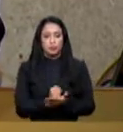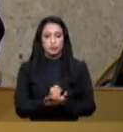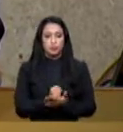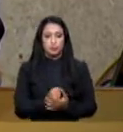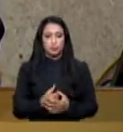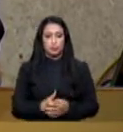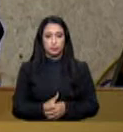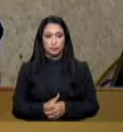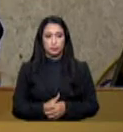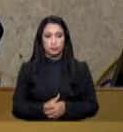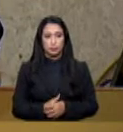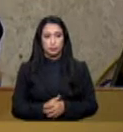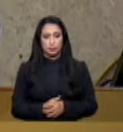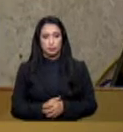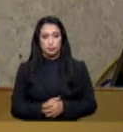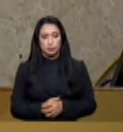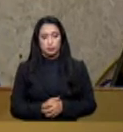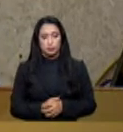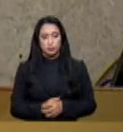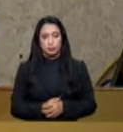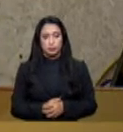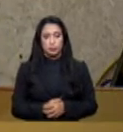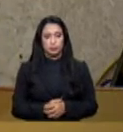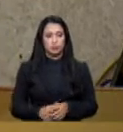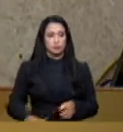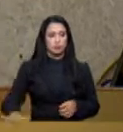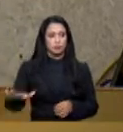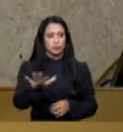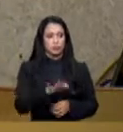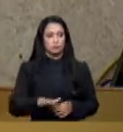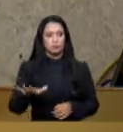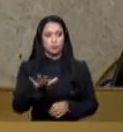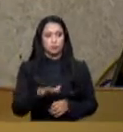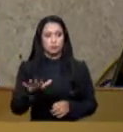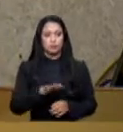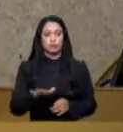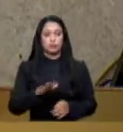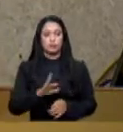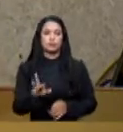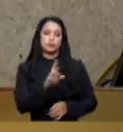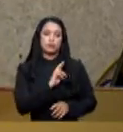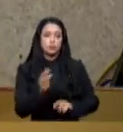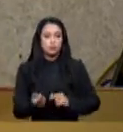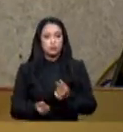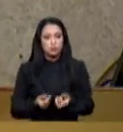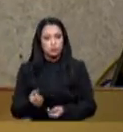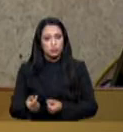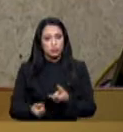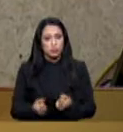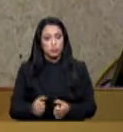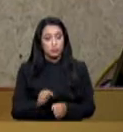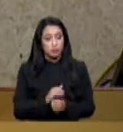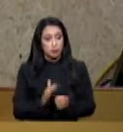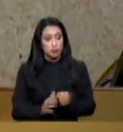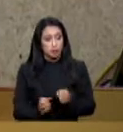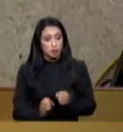programa, quais sejam a universalização e os atributos econômicos do saneamento. O